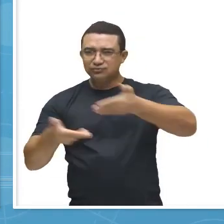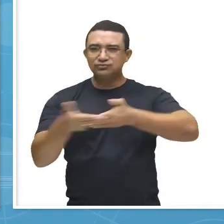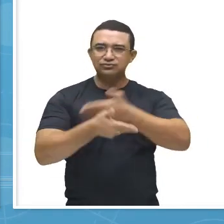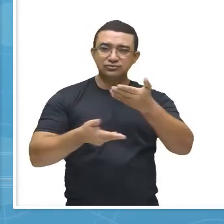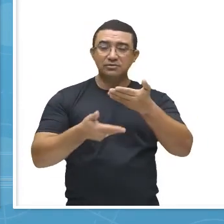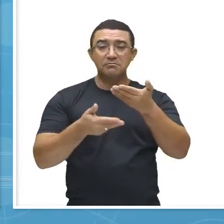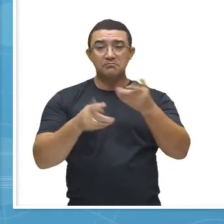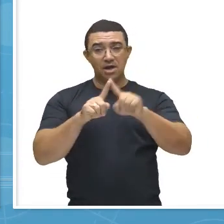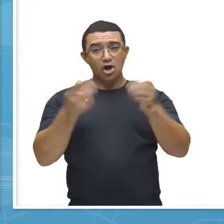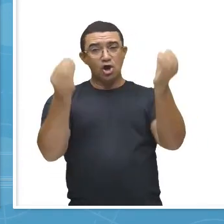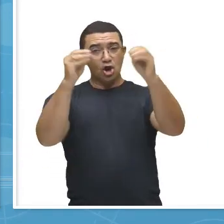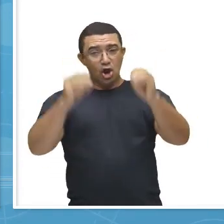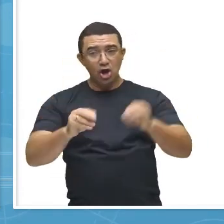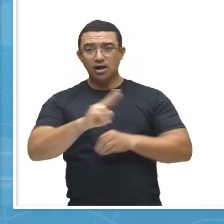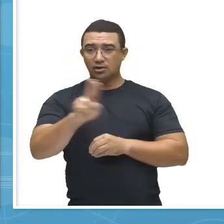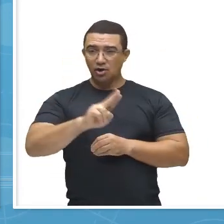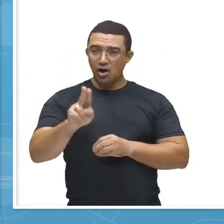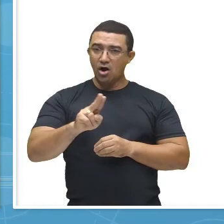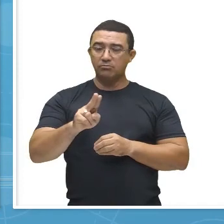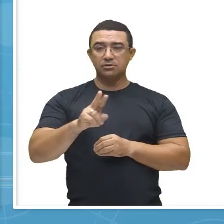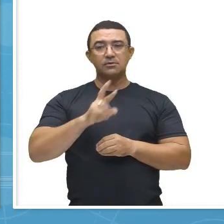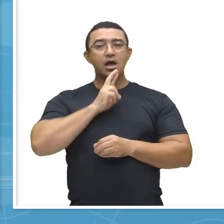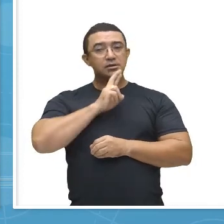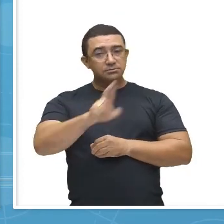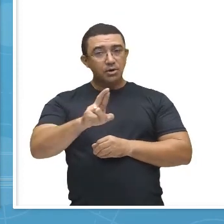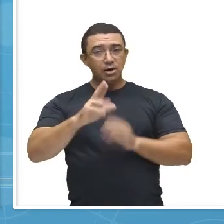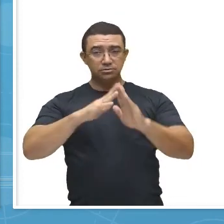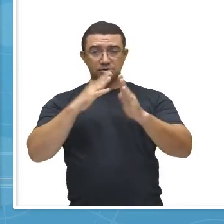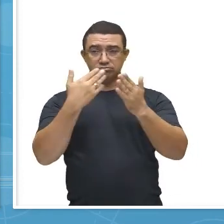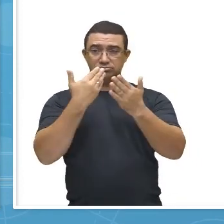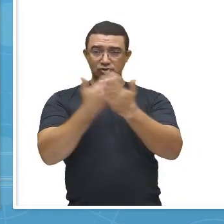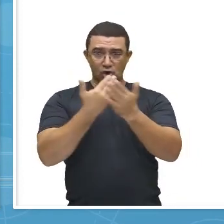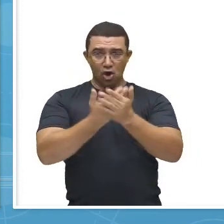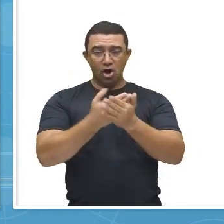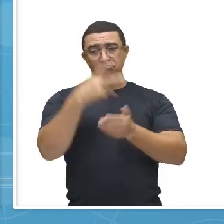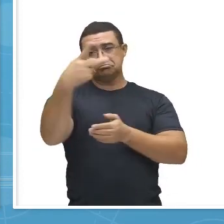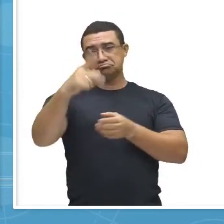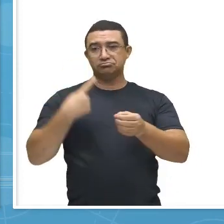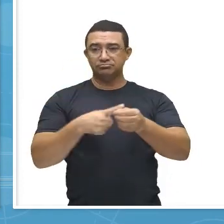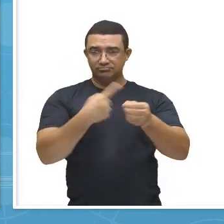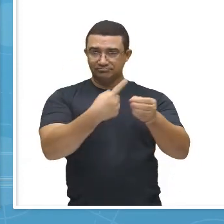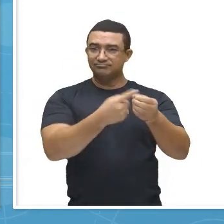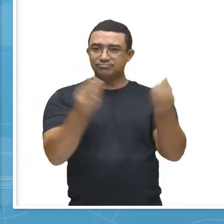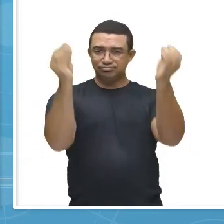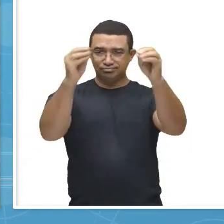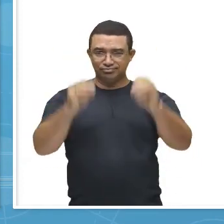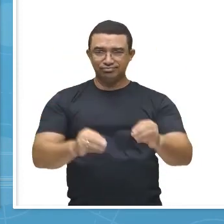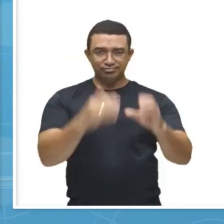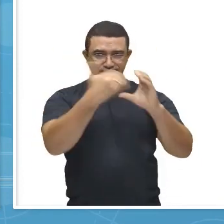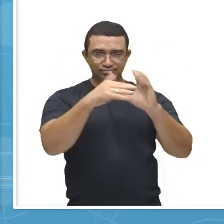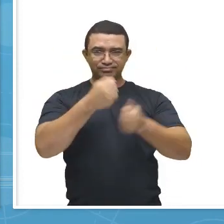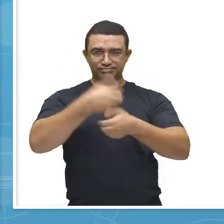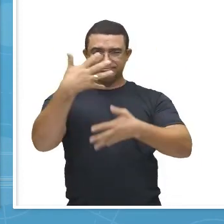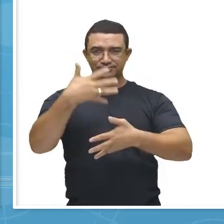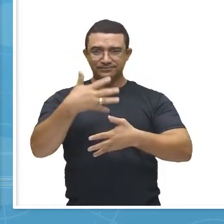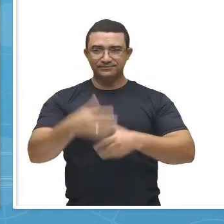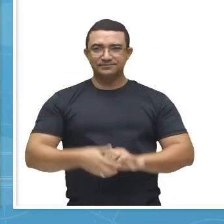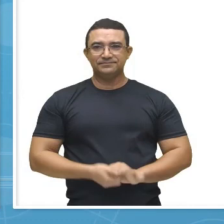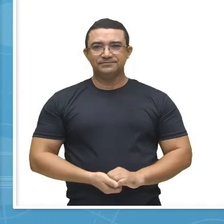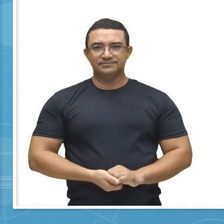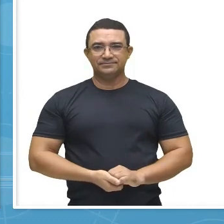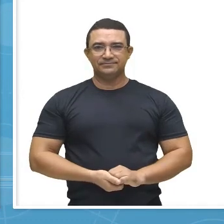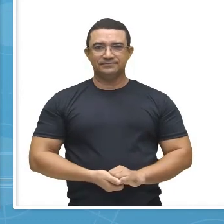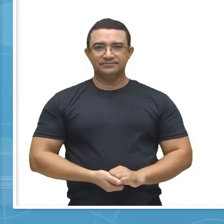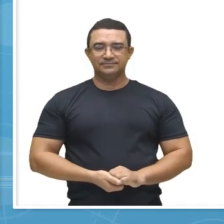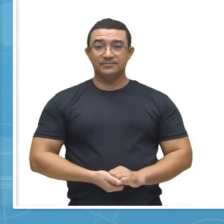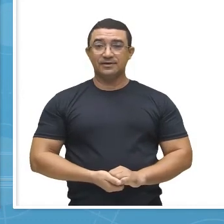Mas coloca lá, seu nome, sua resposta, sua escola, seu município, se for do interior, vai ser bem-vindo. Vamos lá, todo mundo